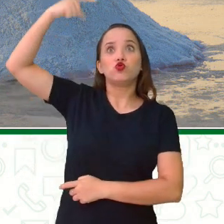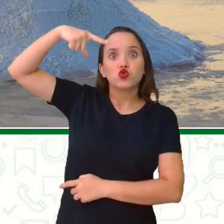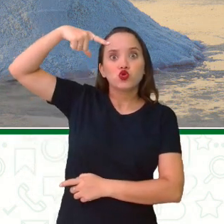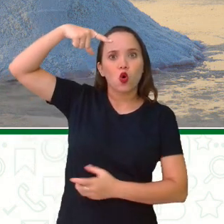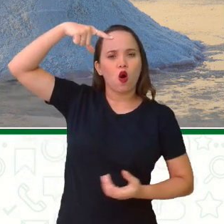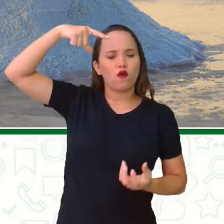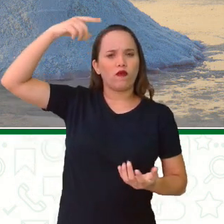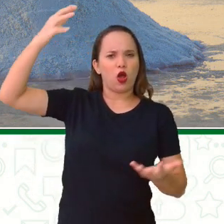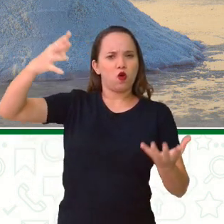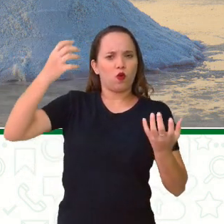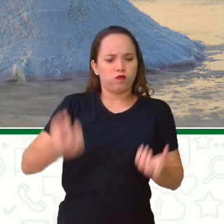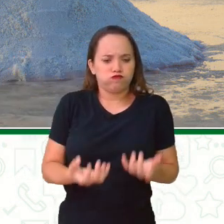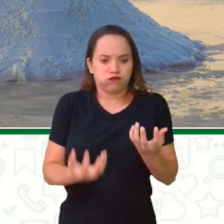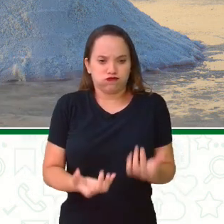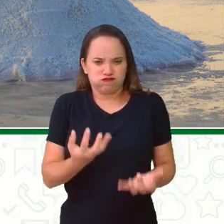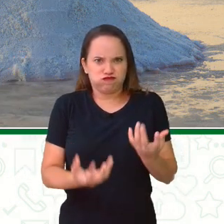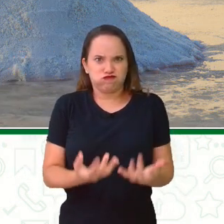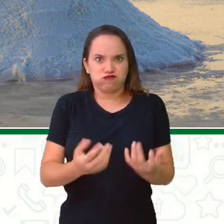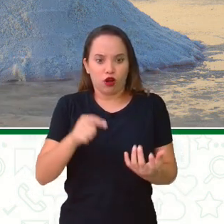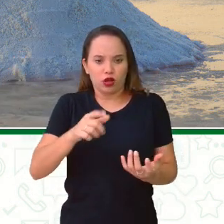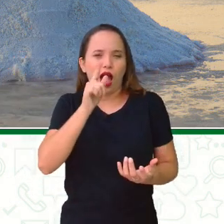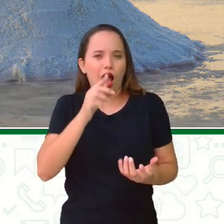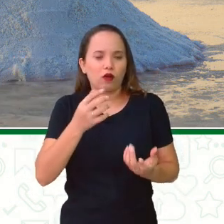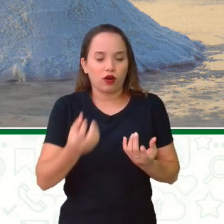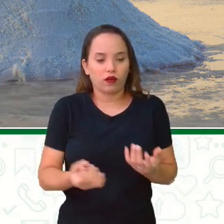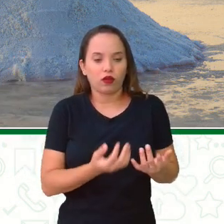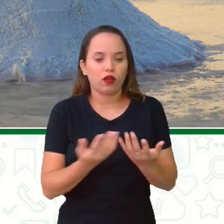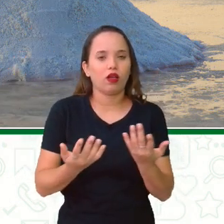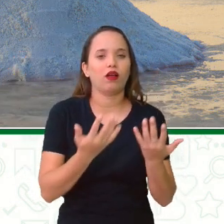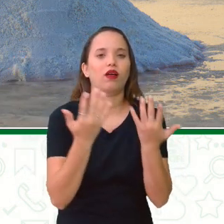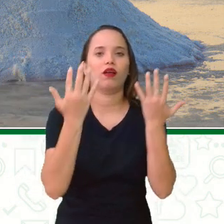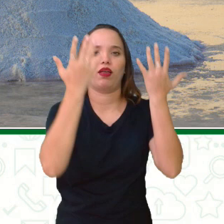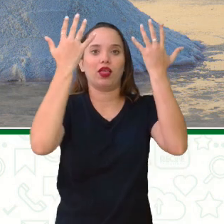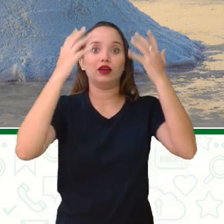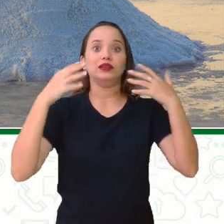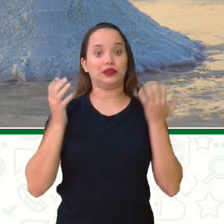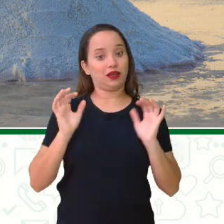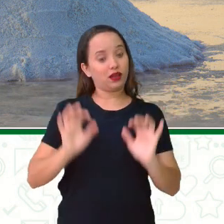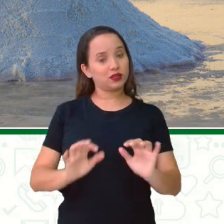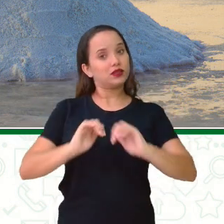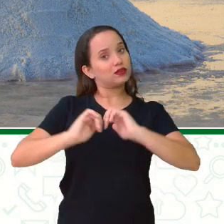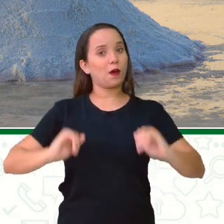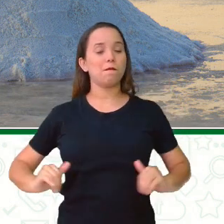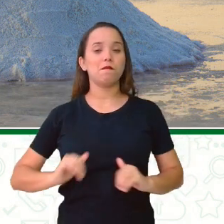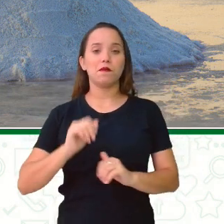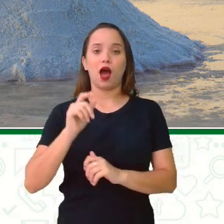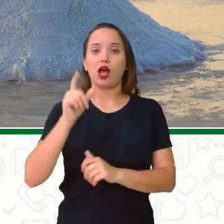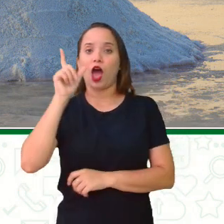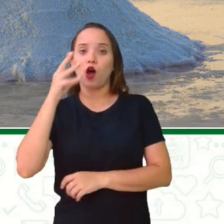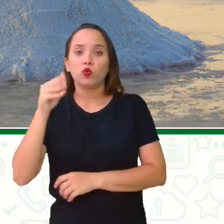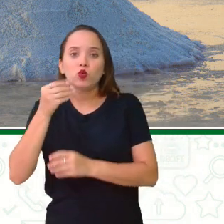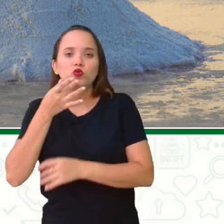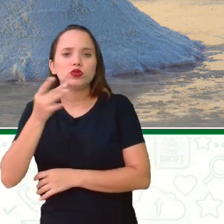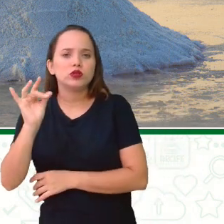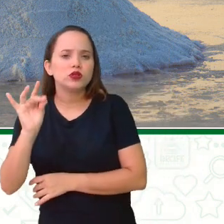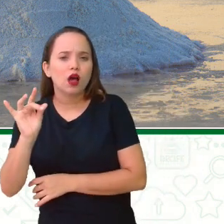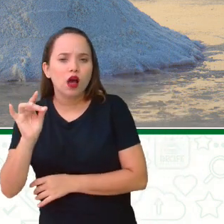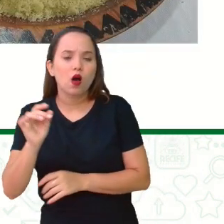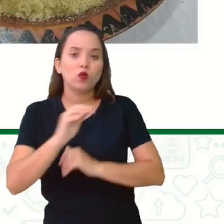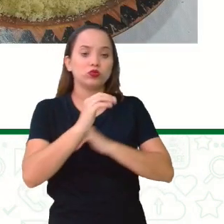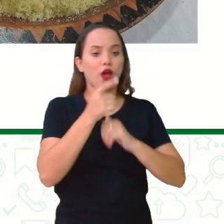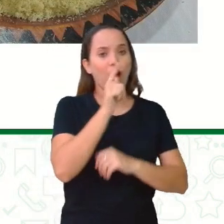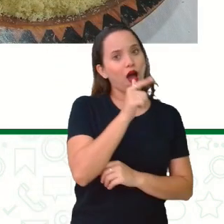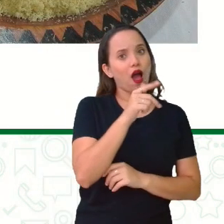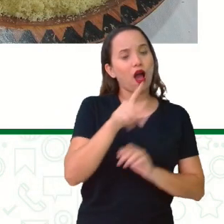ela vai virando vapor, né? Então, é assim que a gente separa o sal da água do mar, tá certo? O sal que a gente utiliza é um sal de